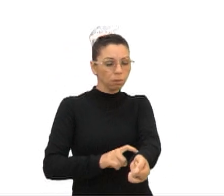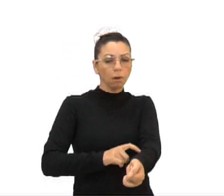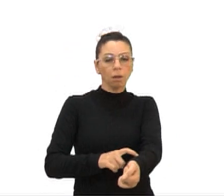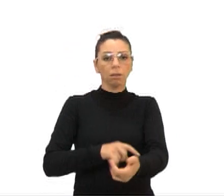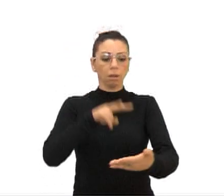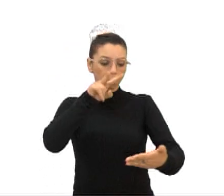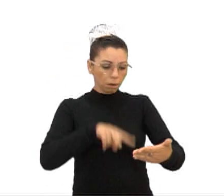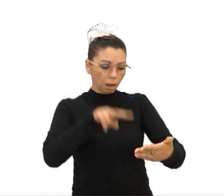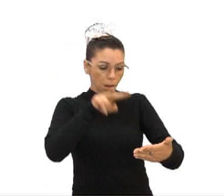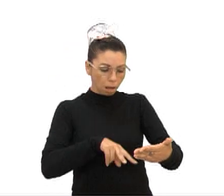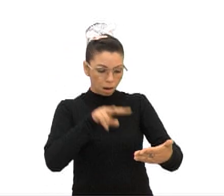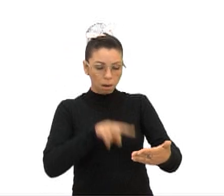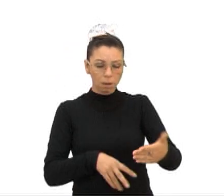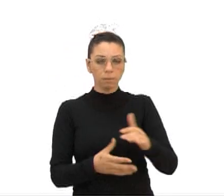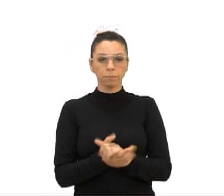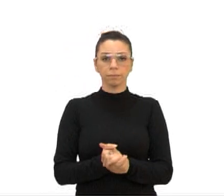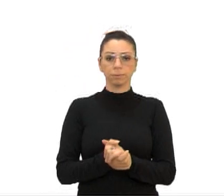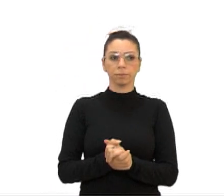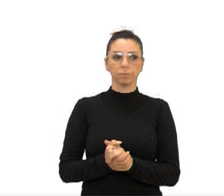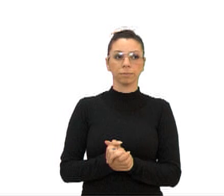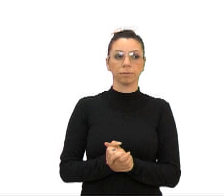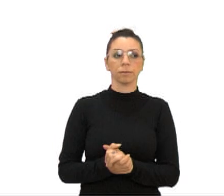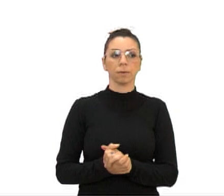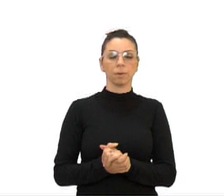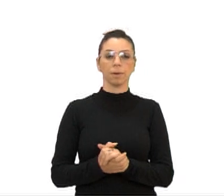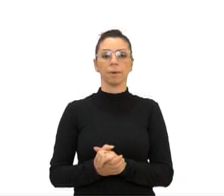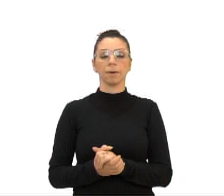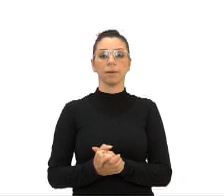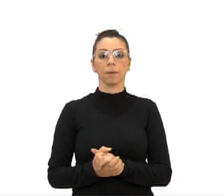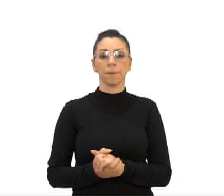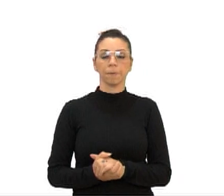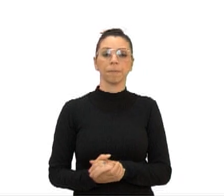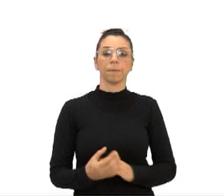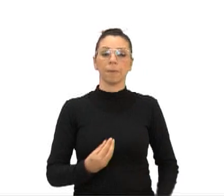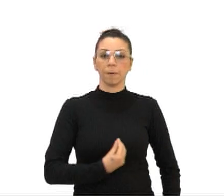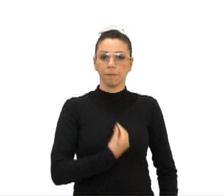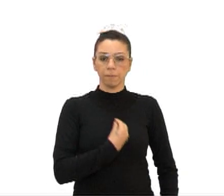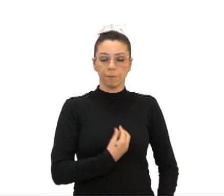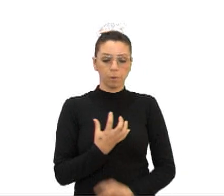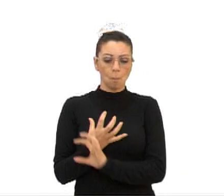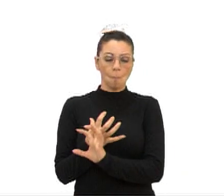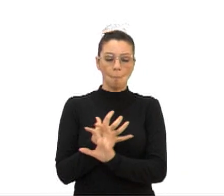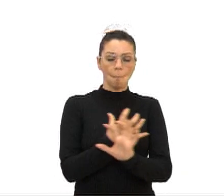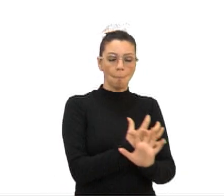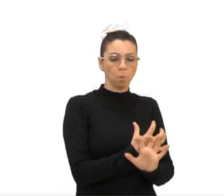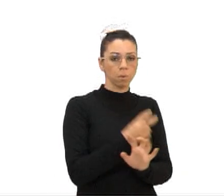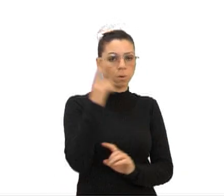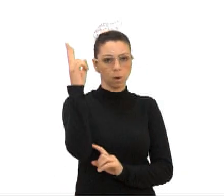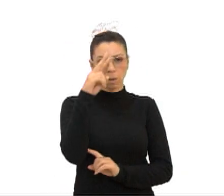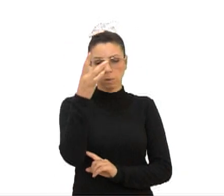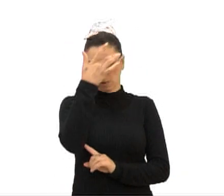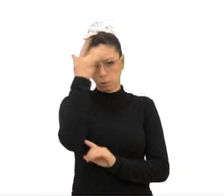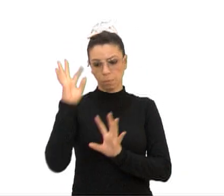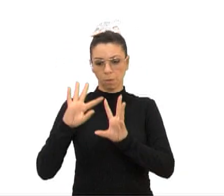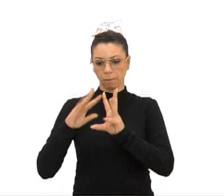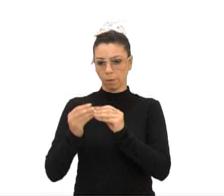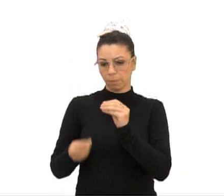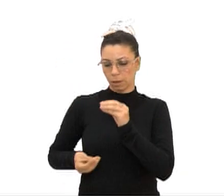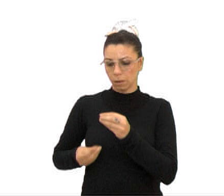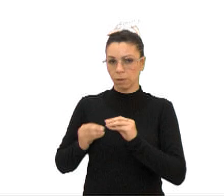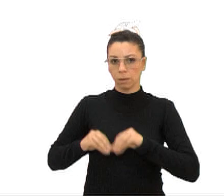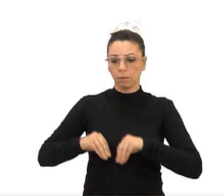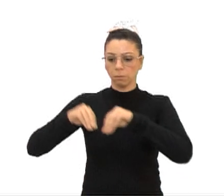Letra B. Vidas Secas conta a vida de uma família de retirantes. Letra C. Os alunos